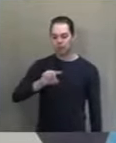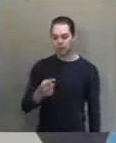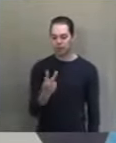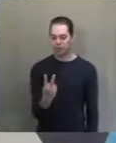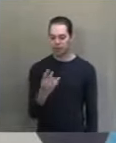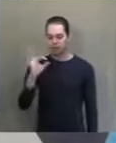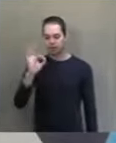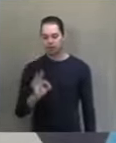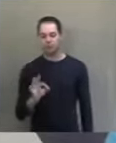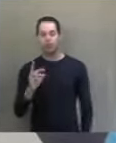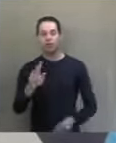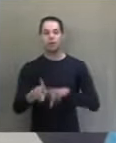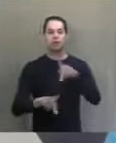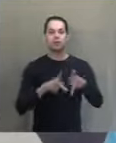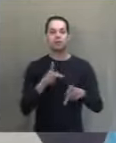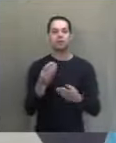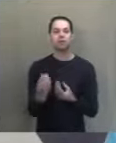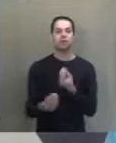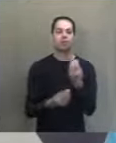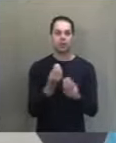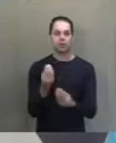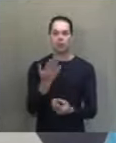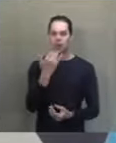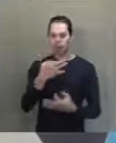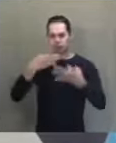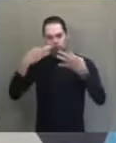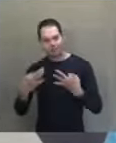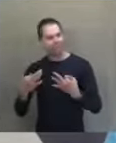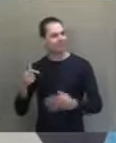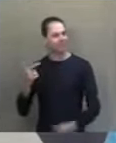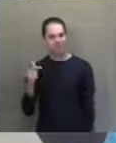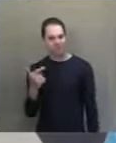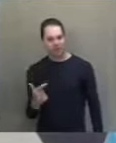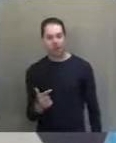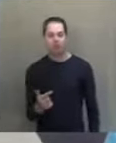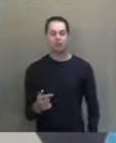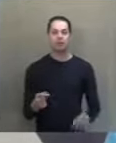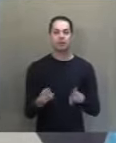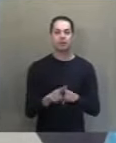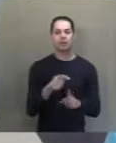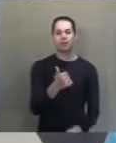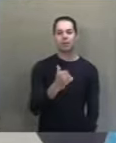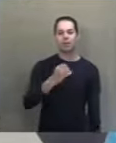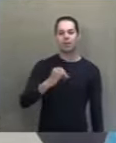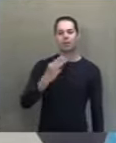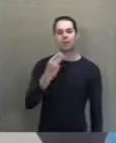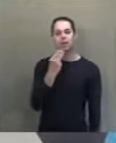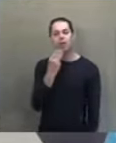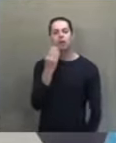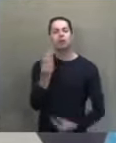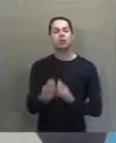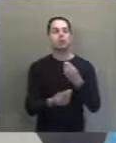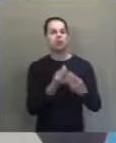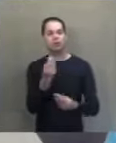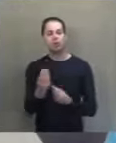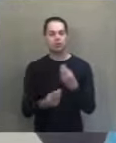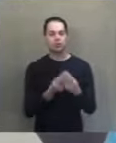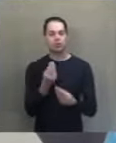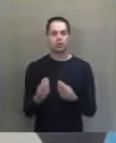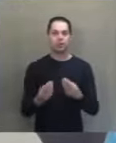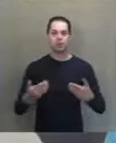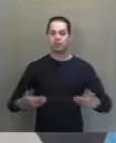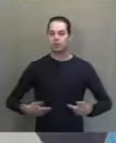50,2% da população vive em insegurança alimentar. Ao menos 19 milhões enfrentam privação